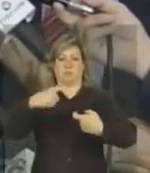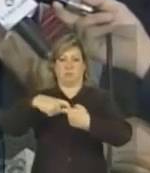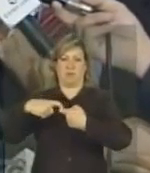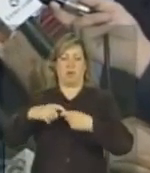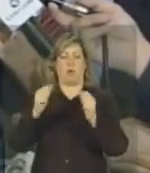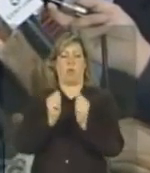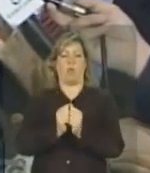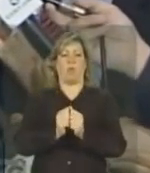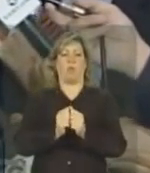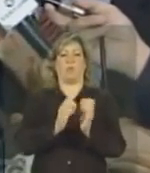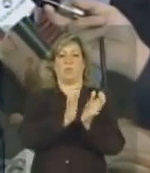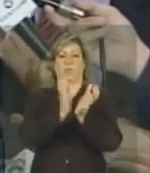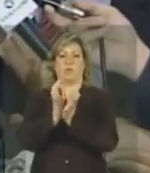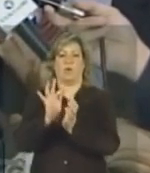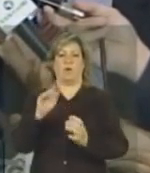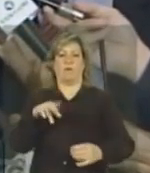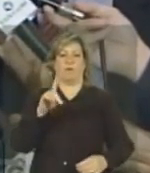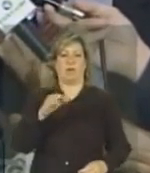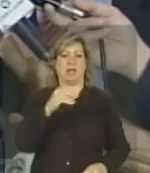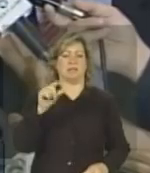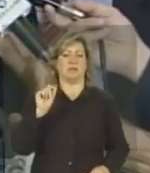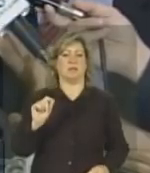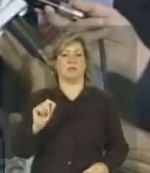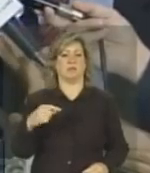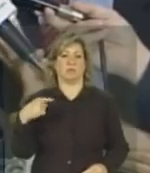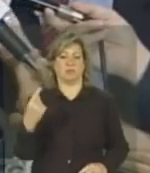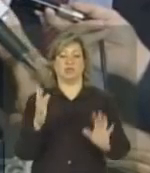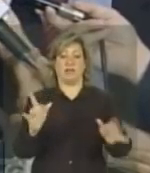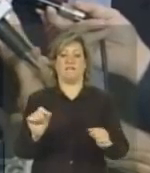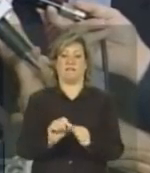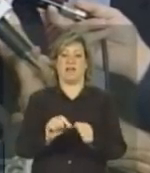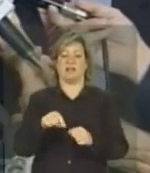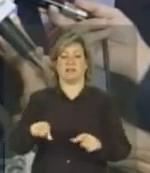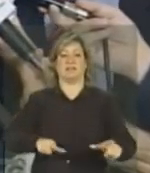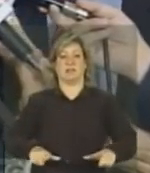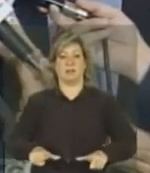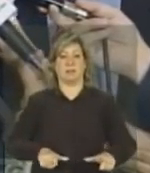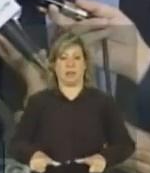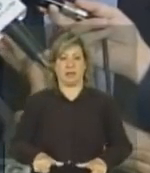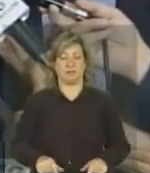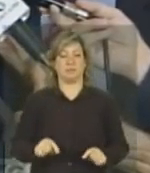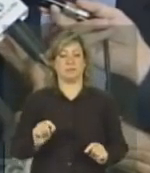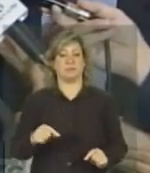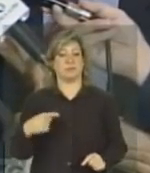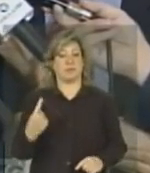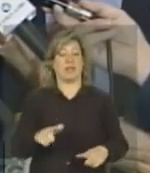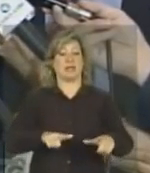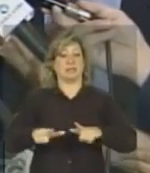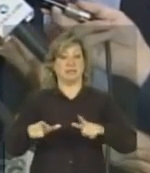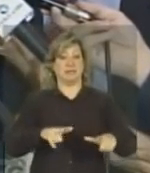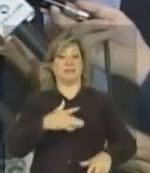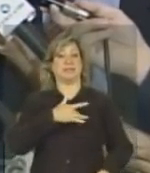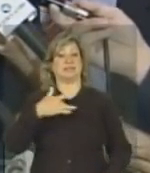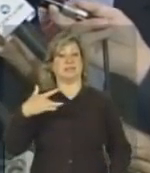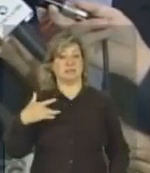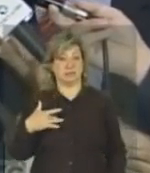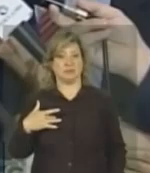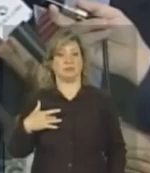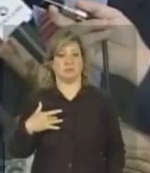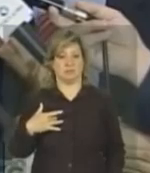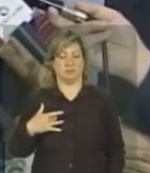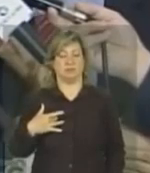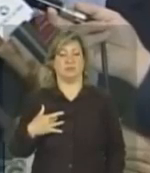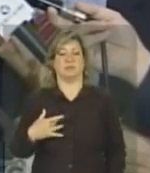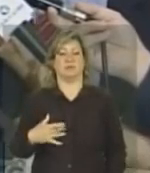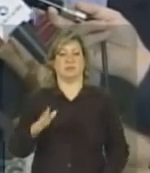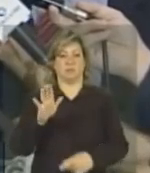com entidades, com fundações, que já realizam esse trabalho, que são serviços de saúde. E nós vamos